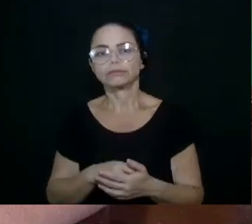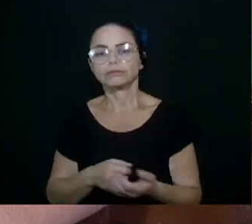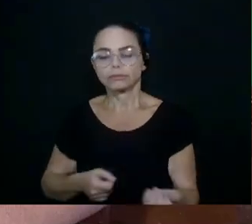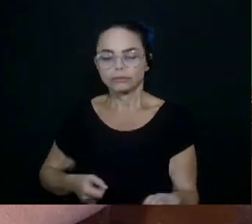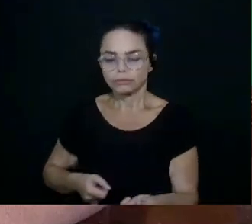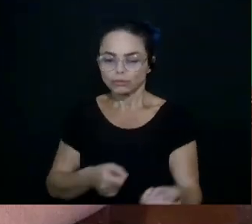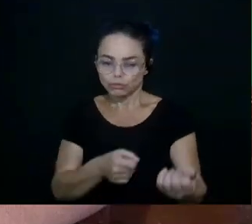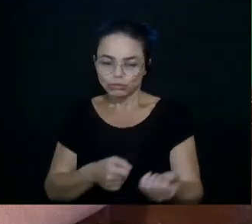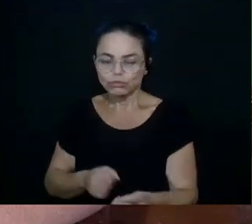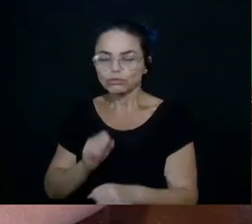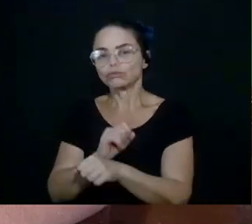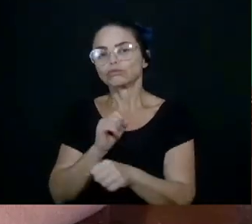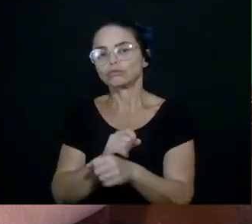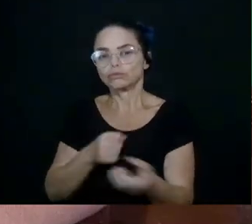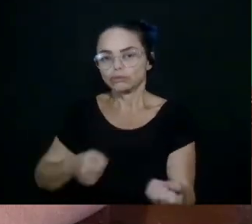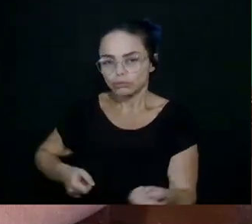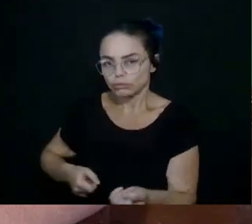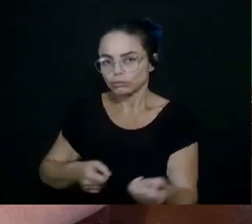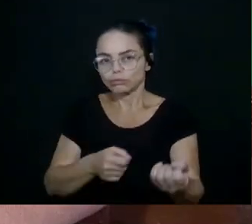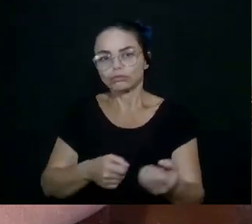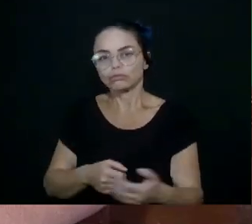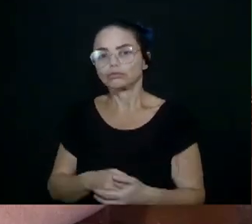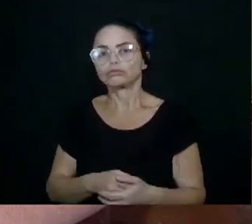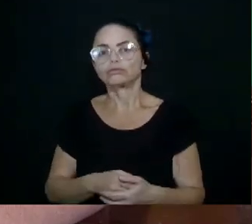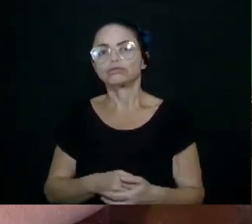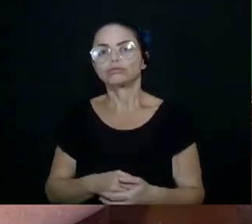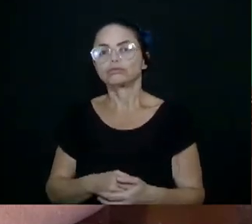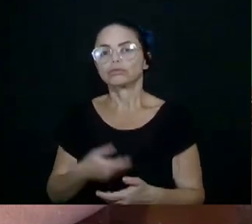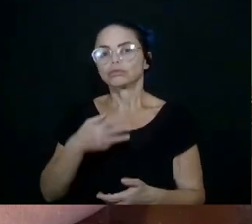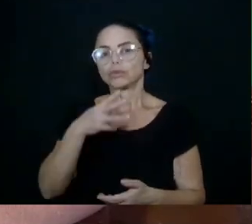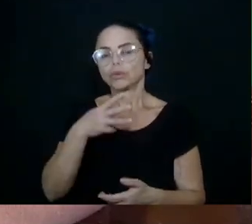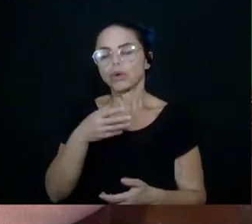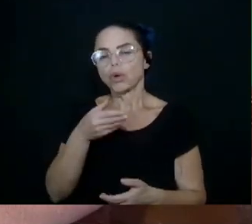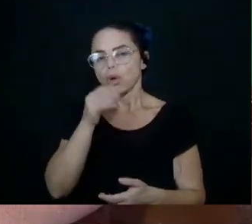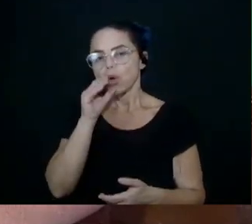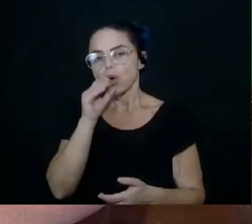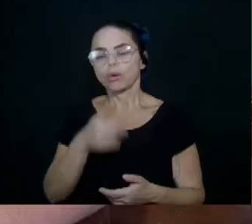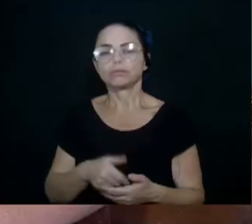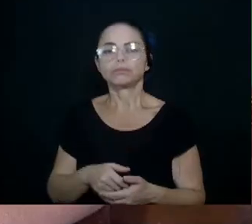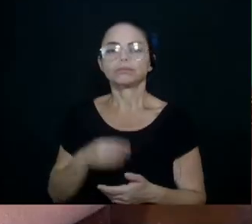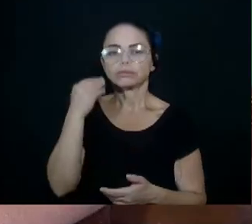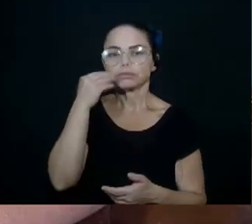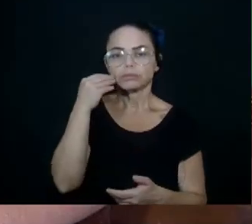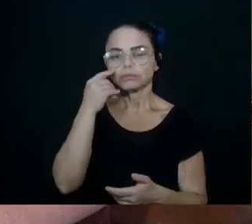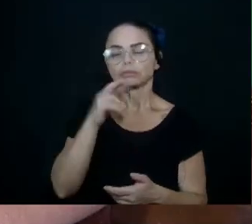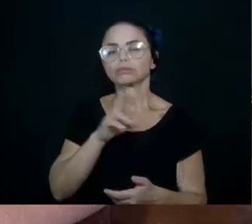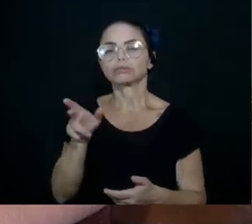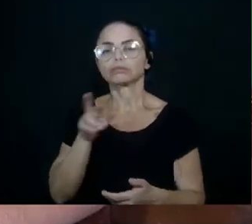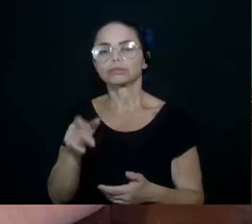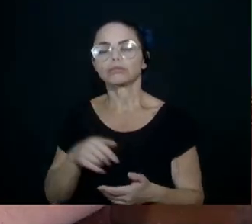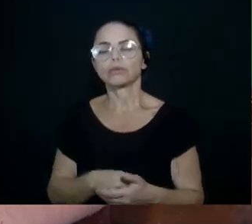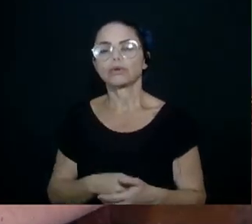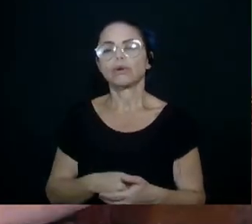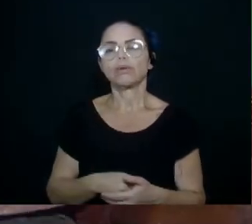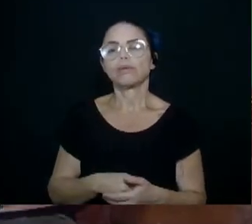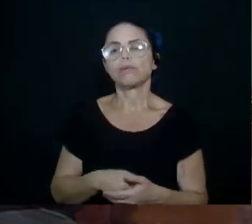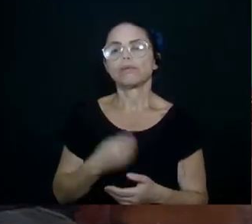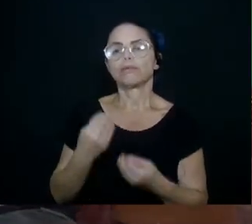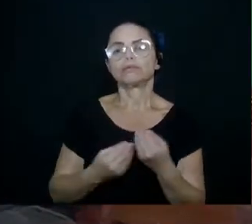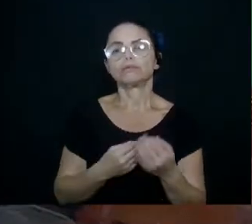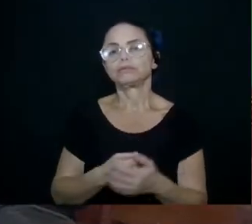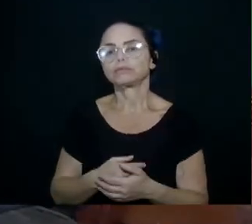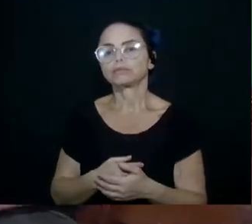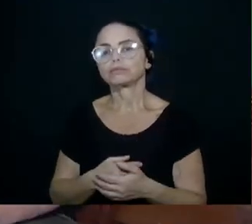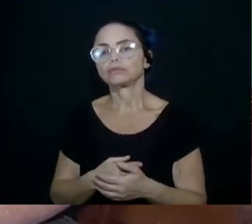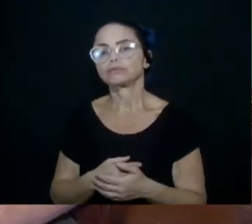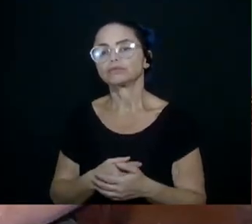aguardo, eu jogo um pouco, eu bebo alguma coisa, eu experimento algo. Como é isso também? Legal. Então, assim, desde o